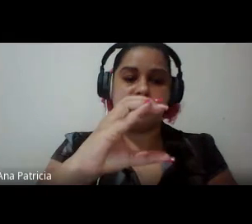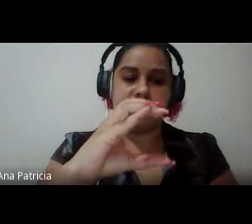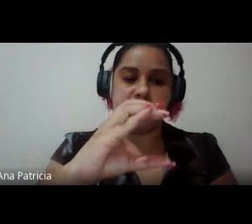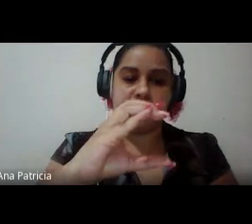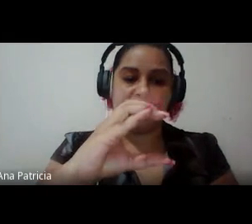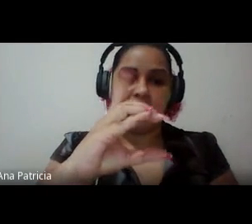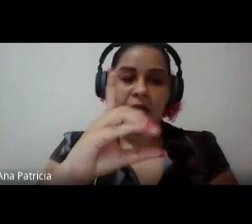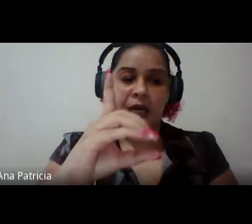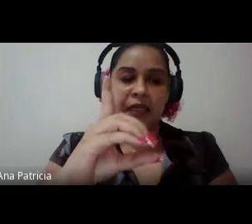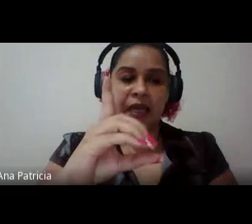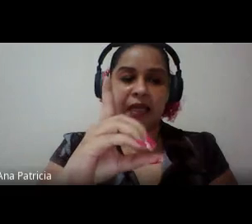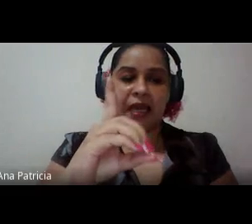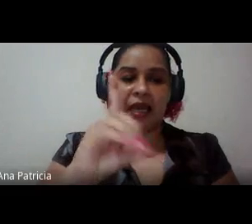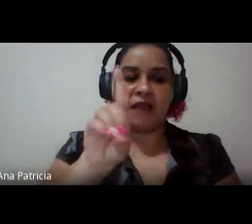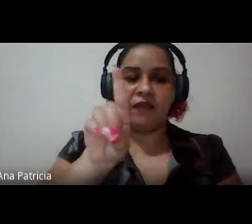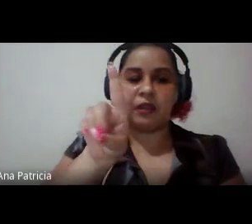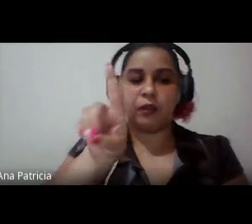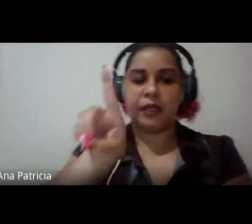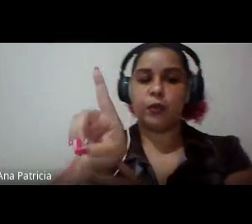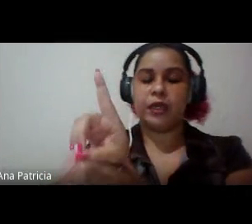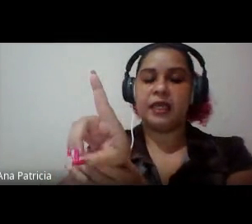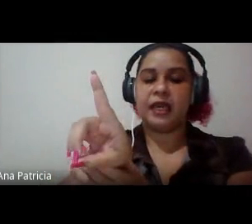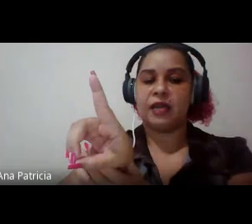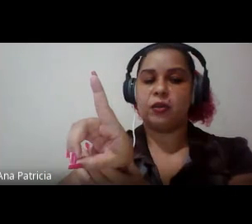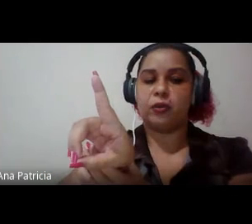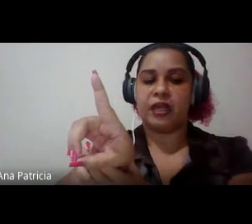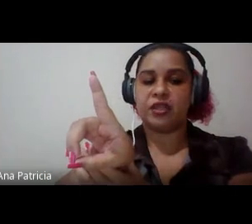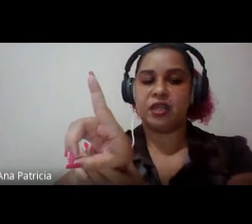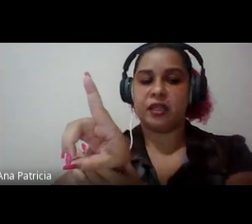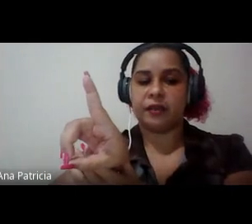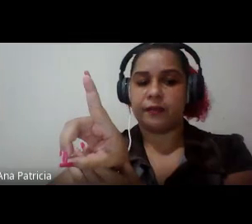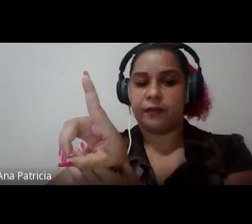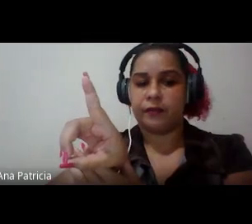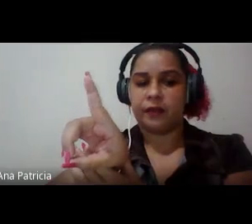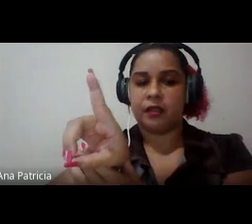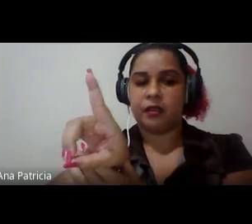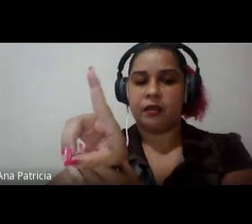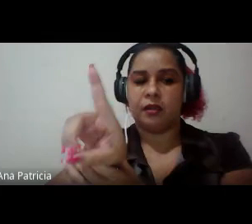menos. Letra D, levanta o dedo indicador, tá, gente?